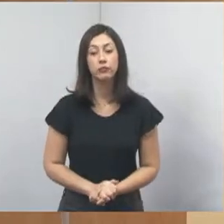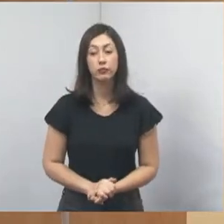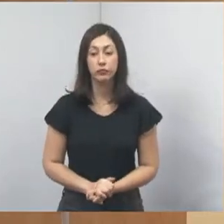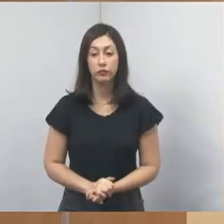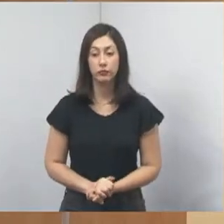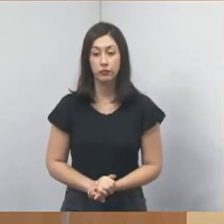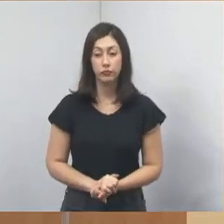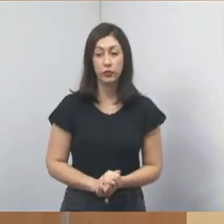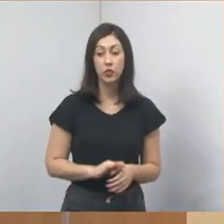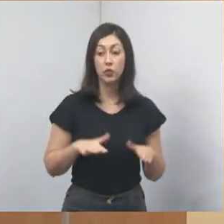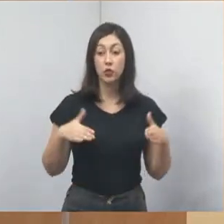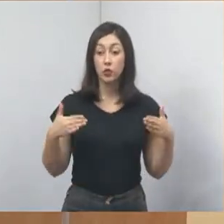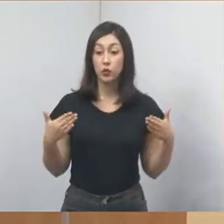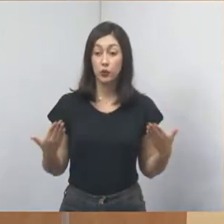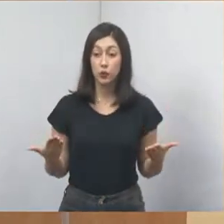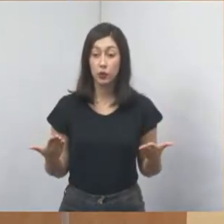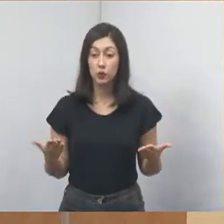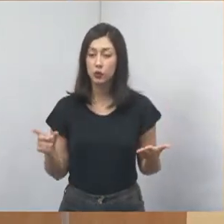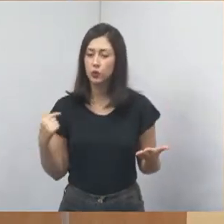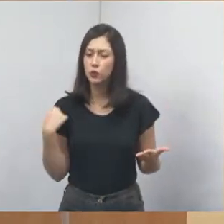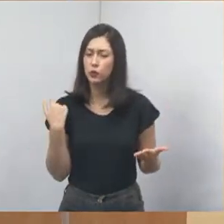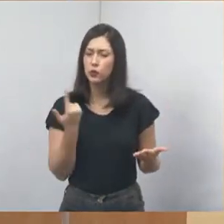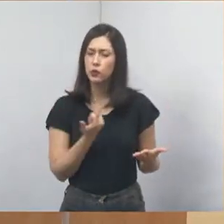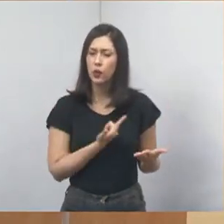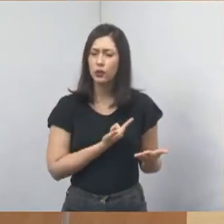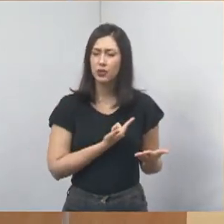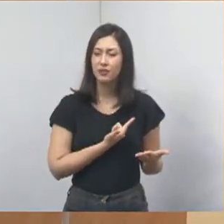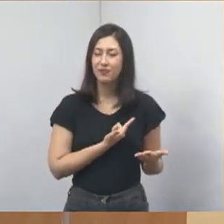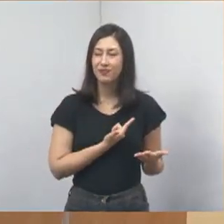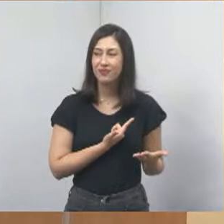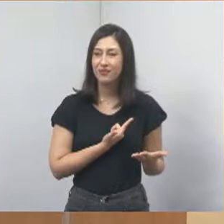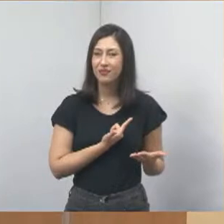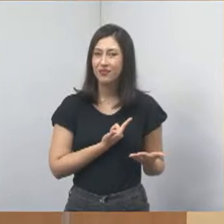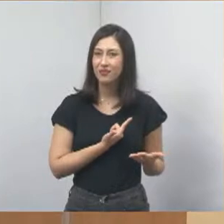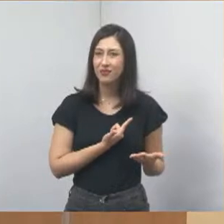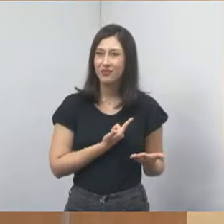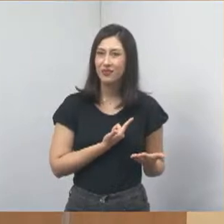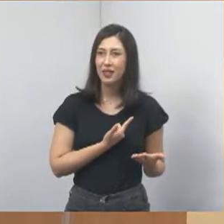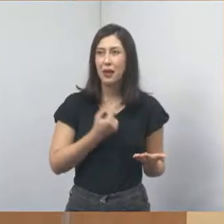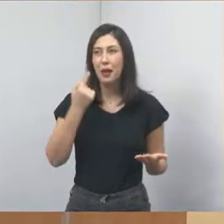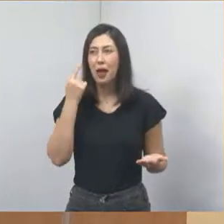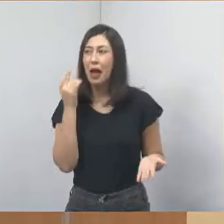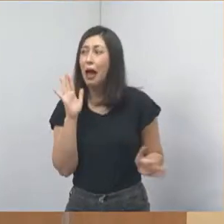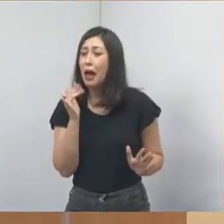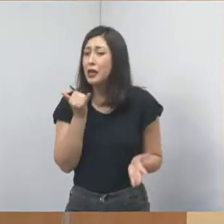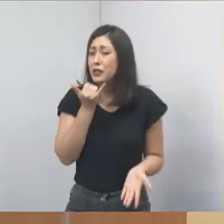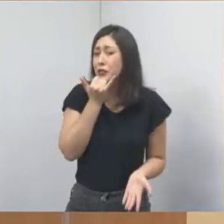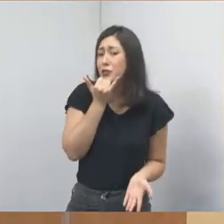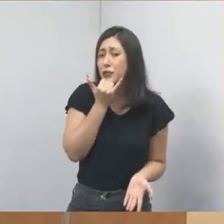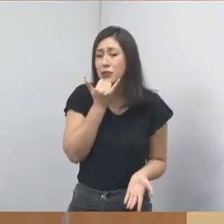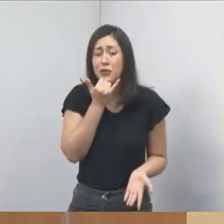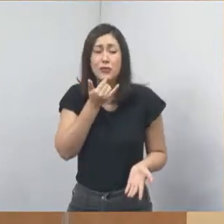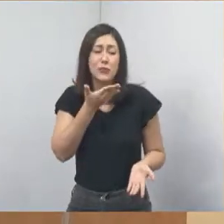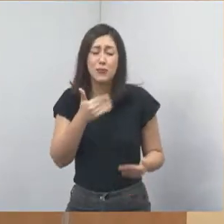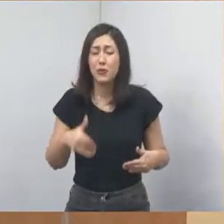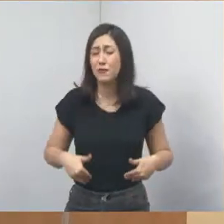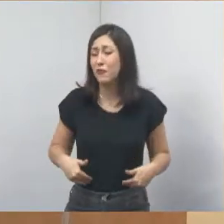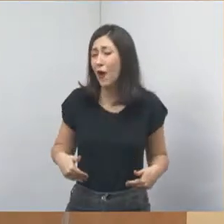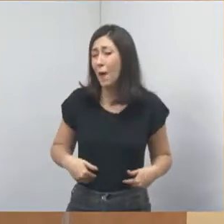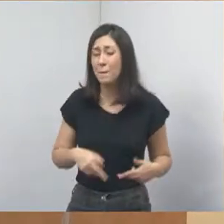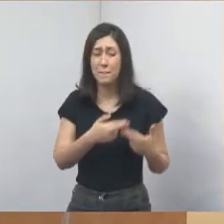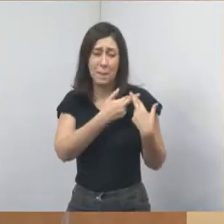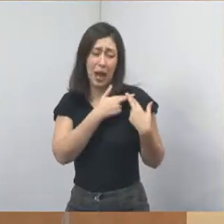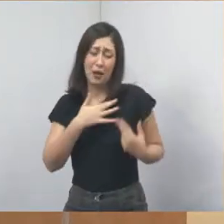Quando nós damos desculpas para a questão da fome não nos